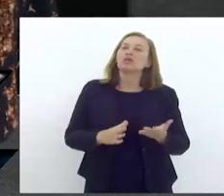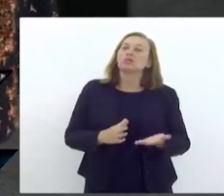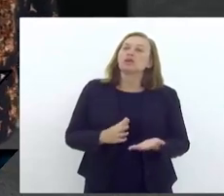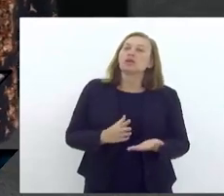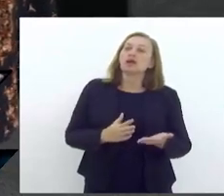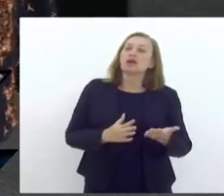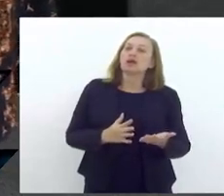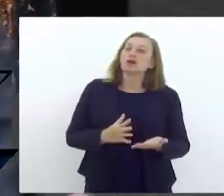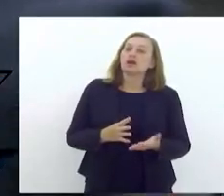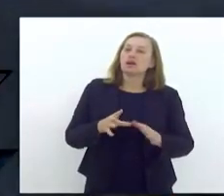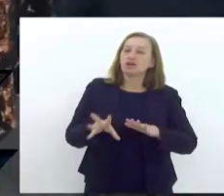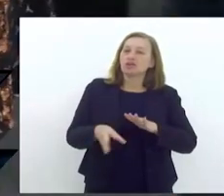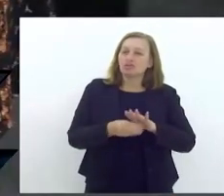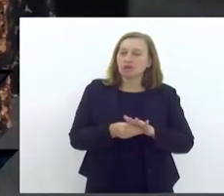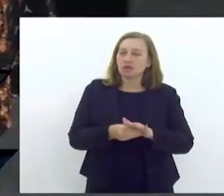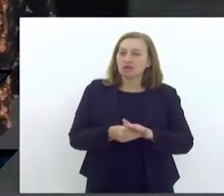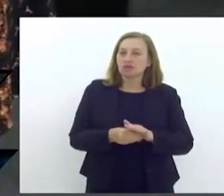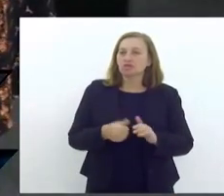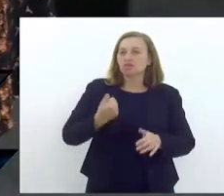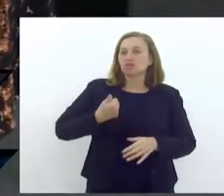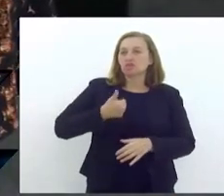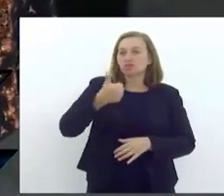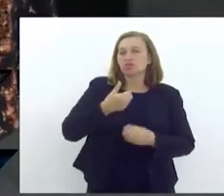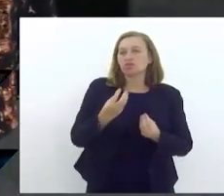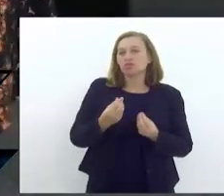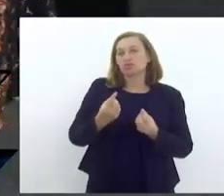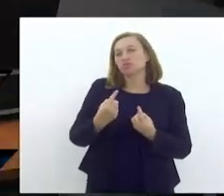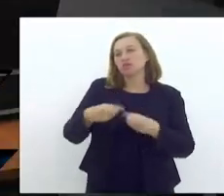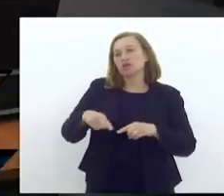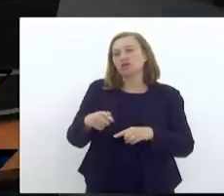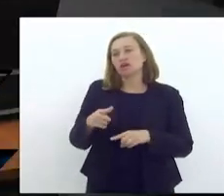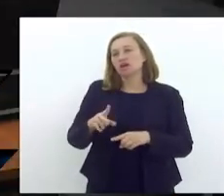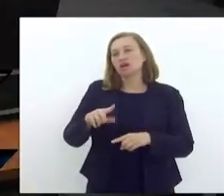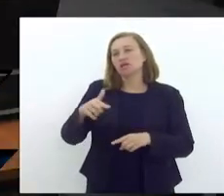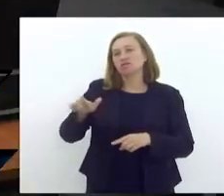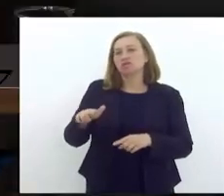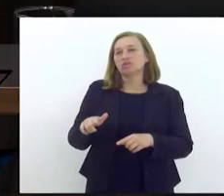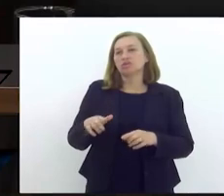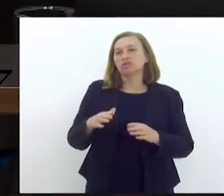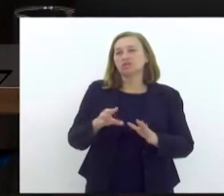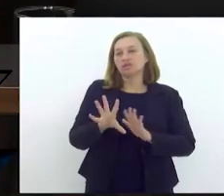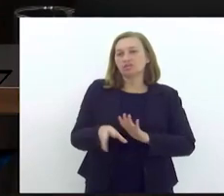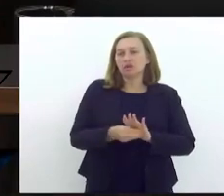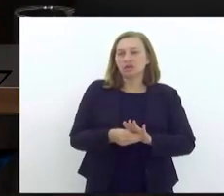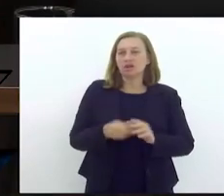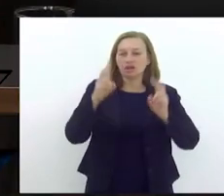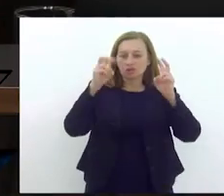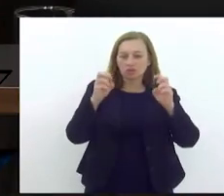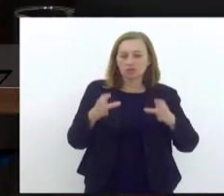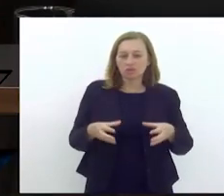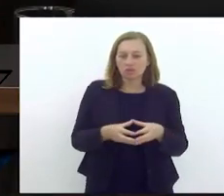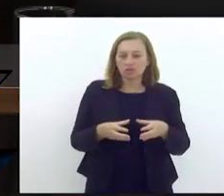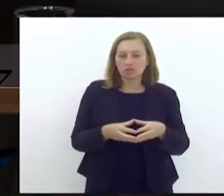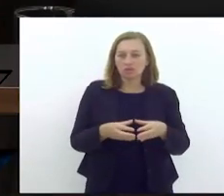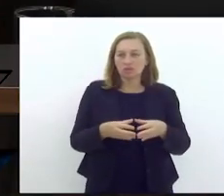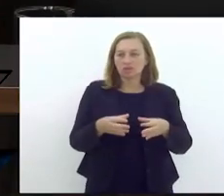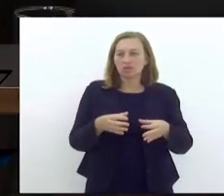um da comissão de política Urbana contrário as demais emendas pela comissão de assunto